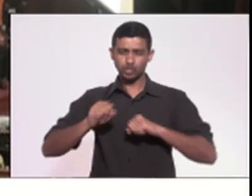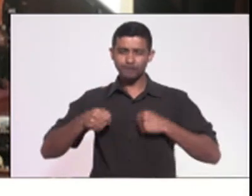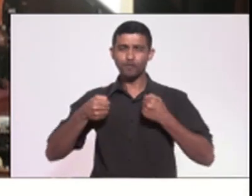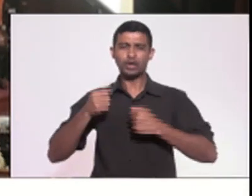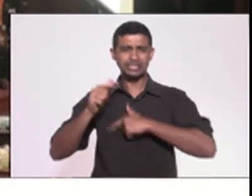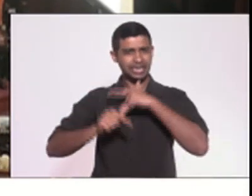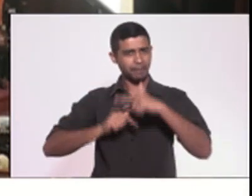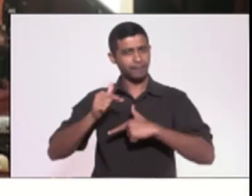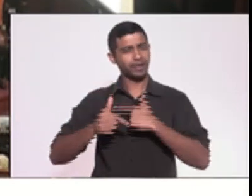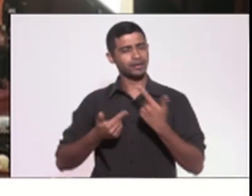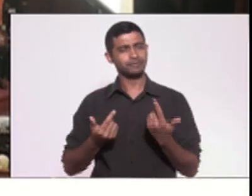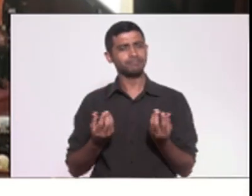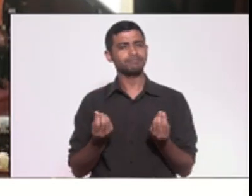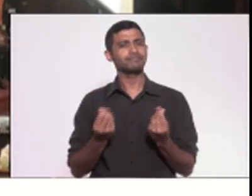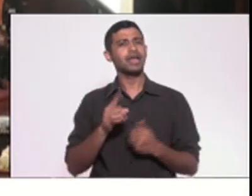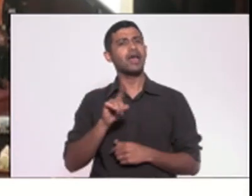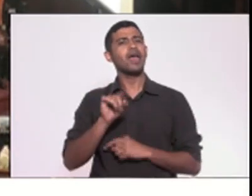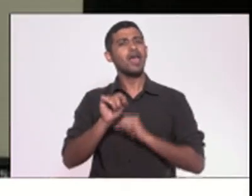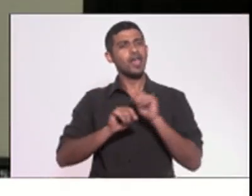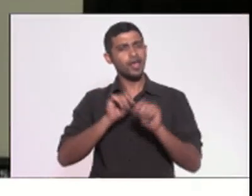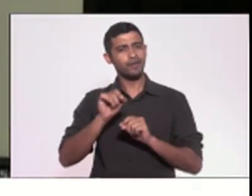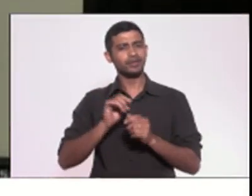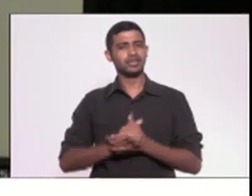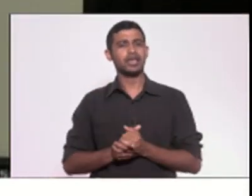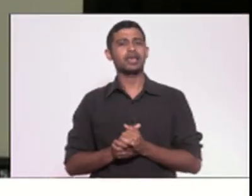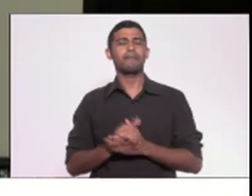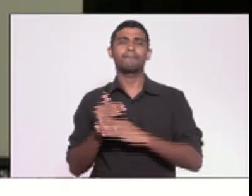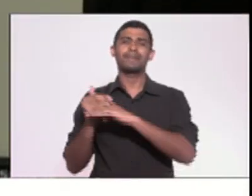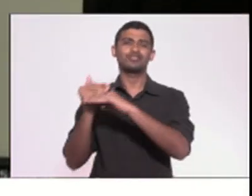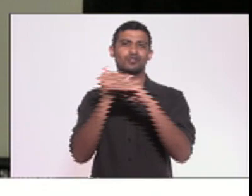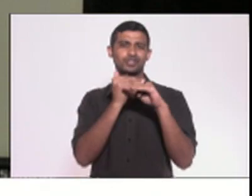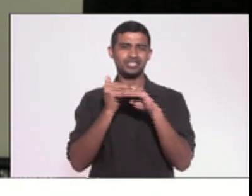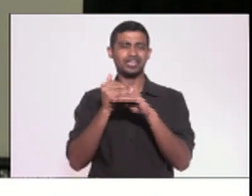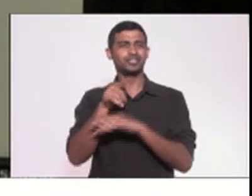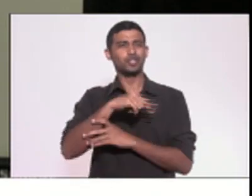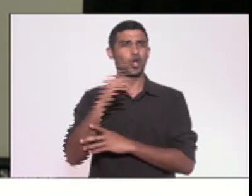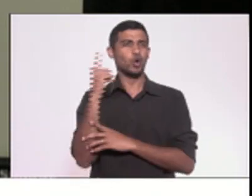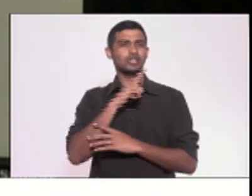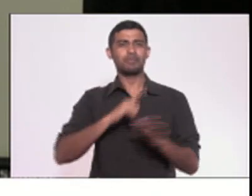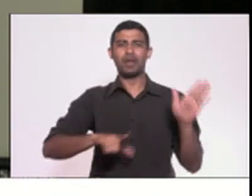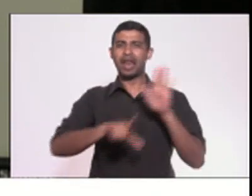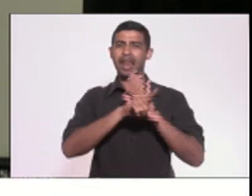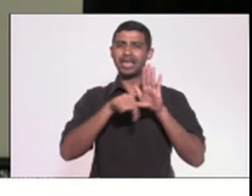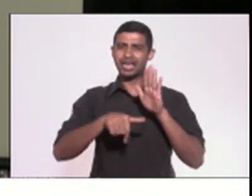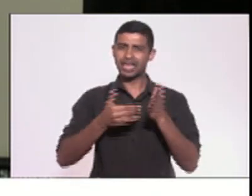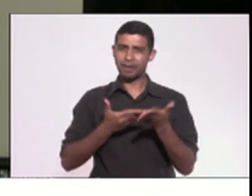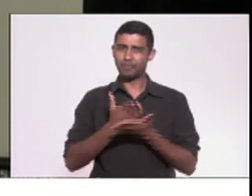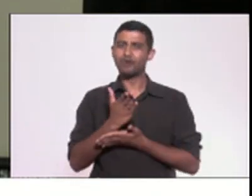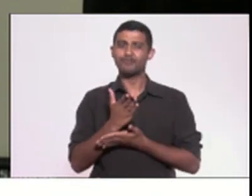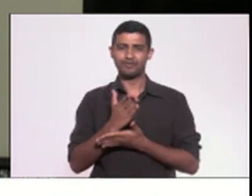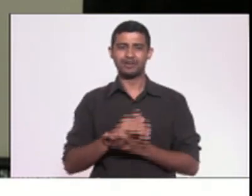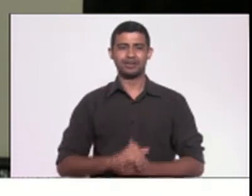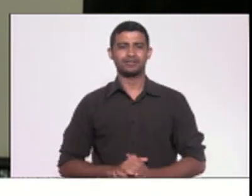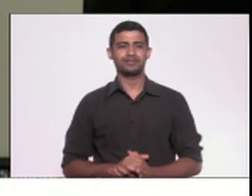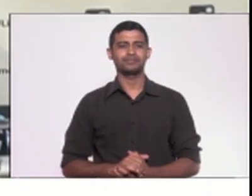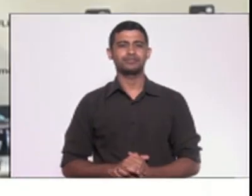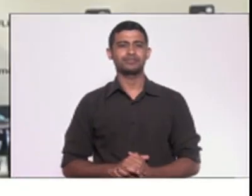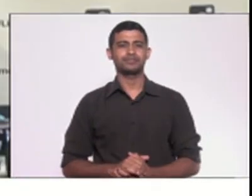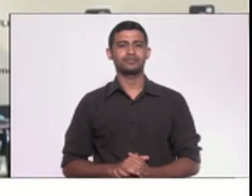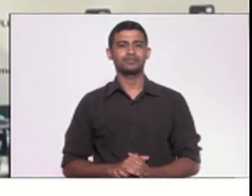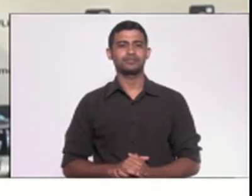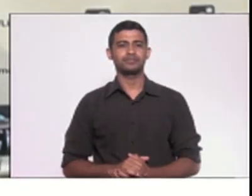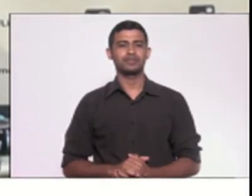né, é essa questão da padronização. A gente conseguiu aprovar uma lei aqui para as embalagens